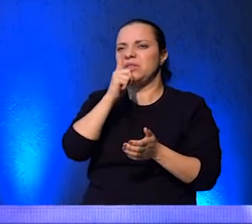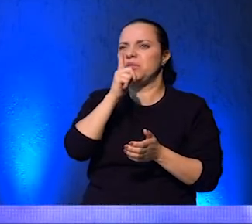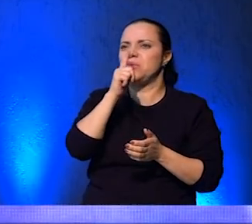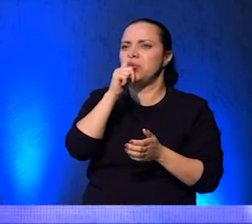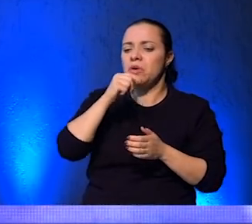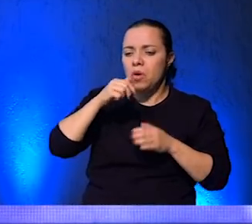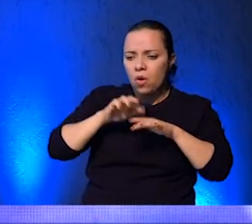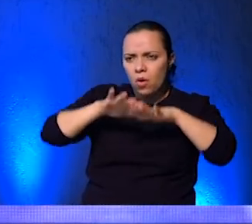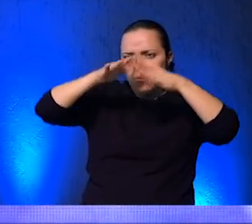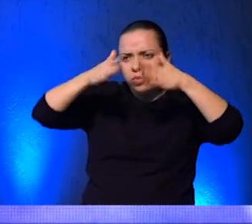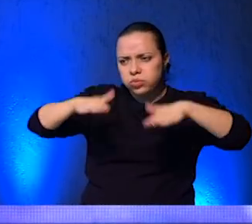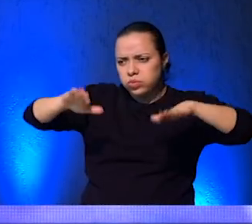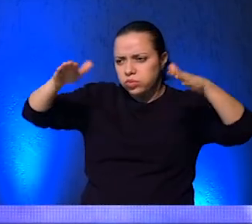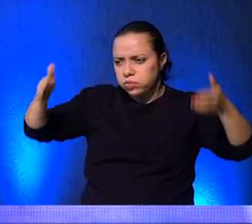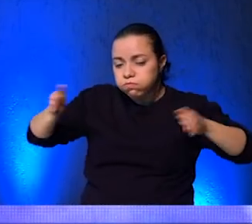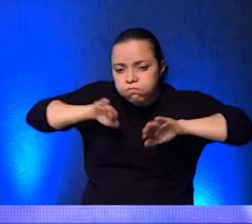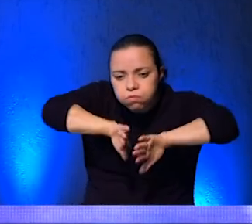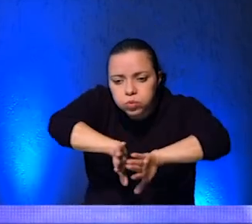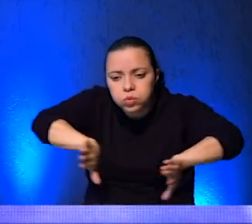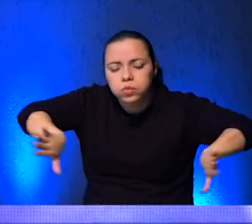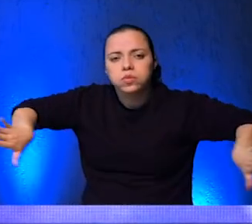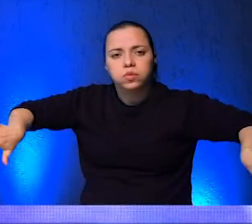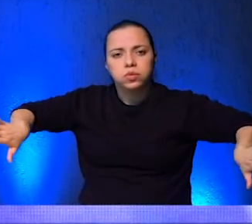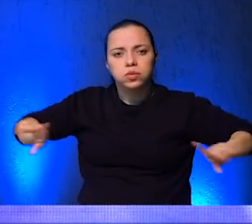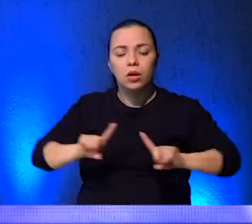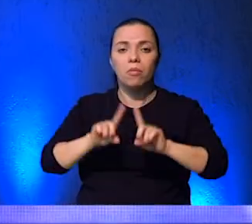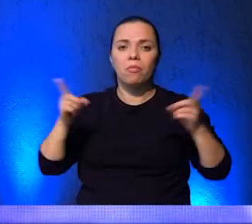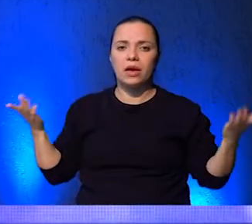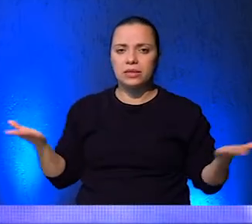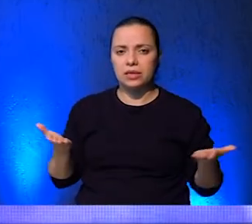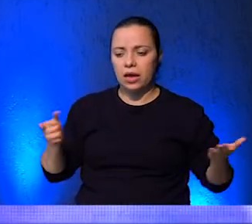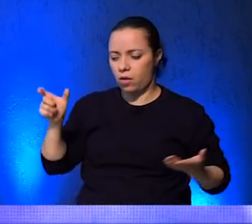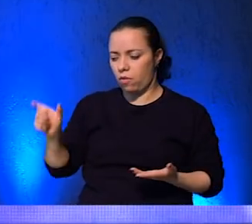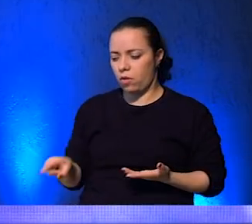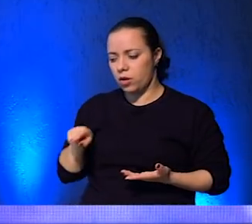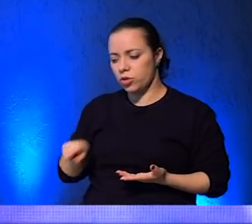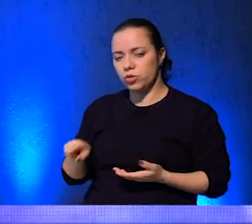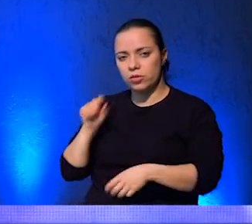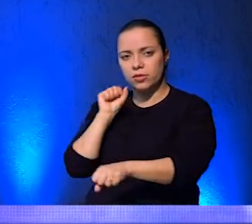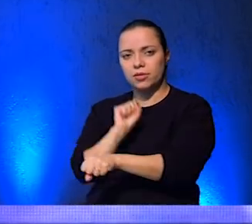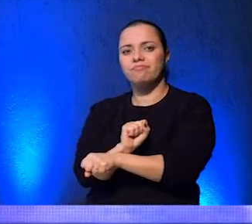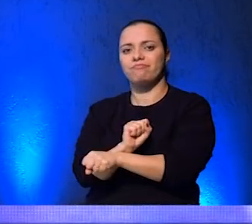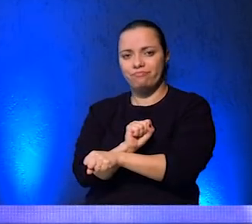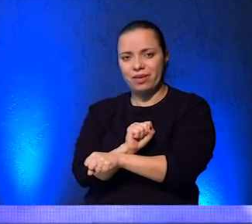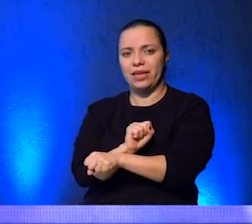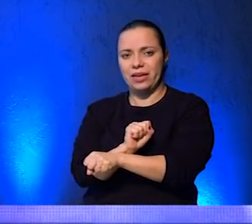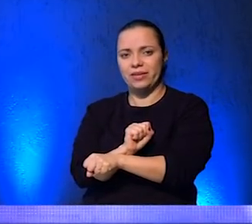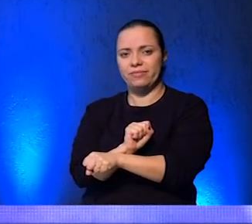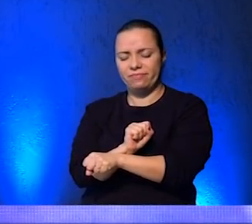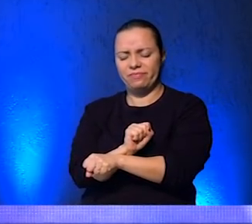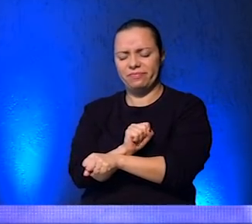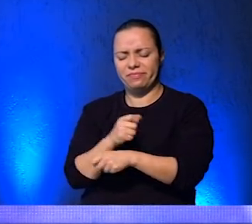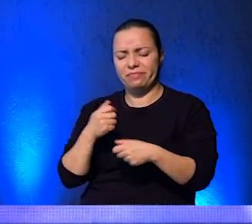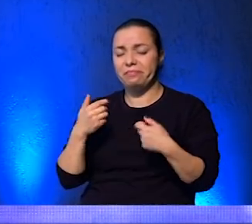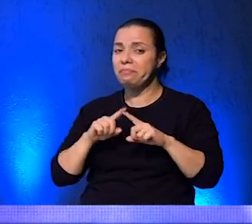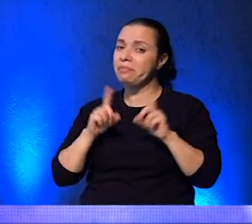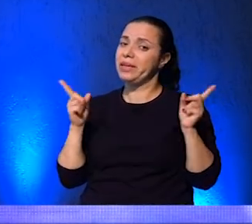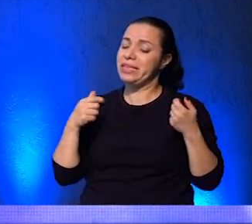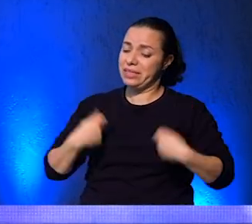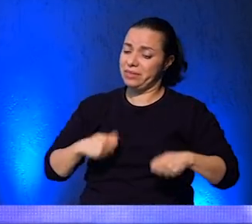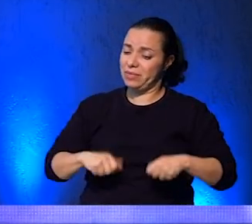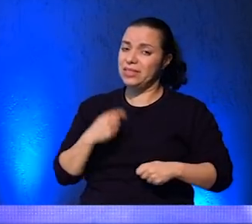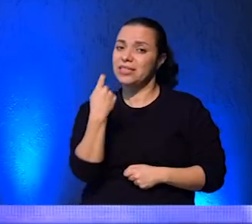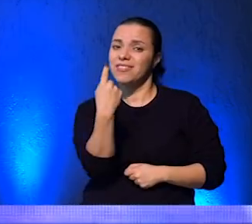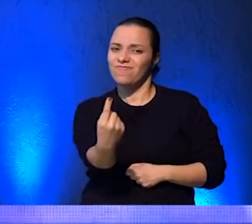do deserto e agora josué está porta da terra prometida e ele precisa de um milagre